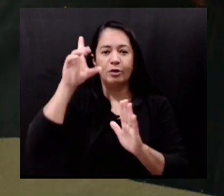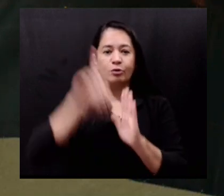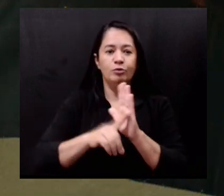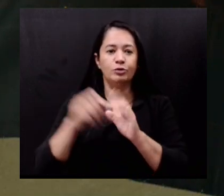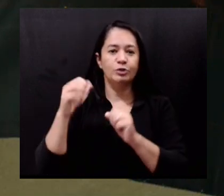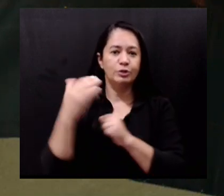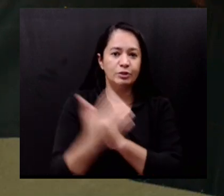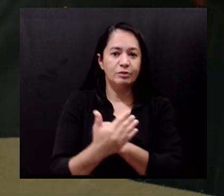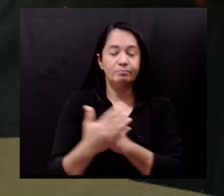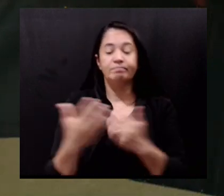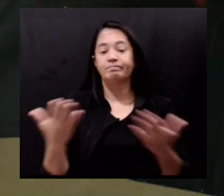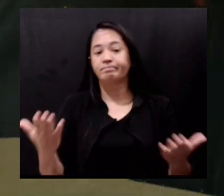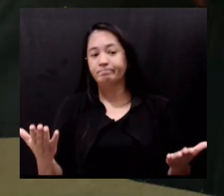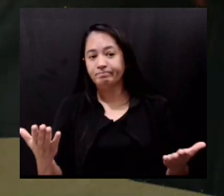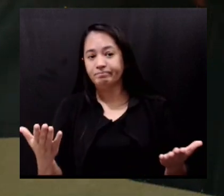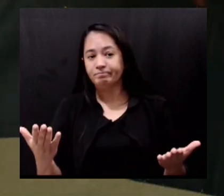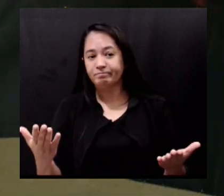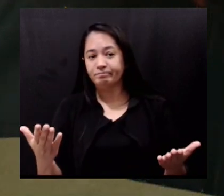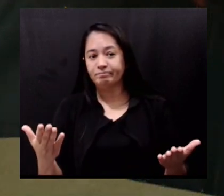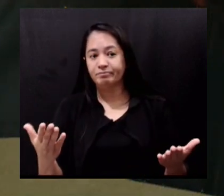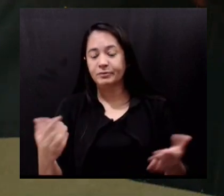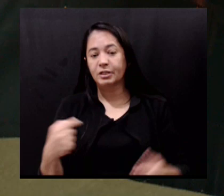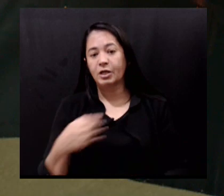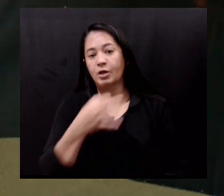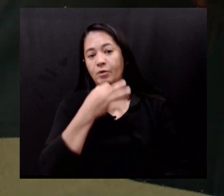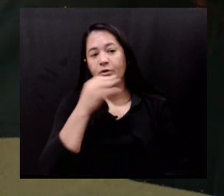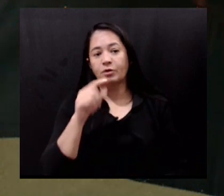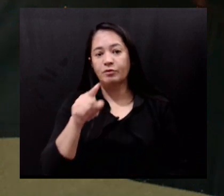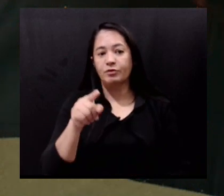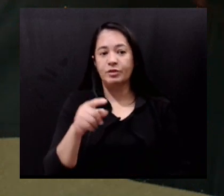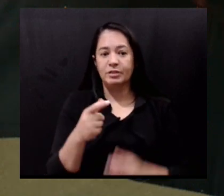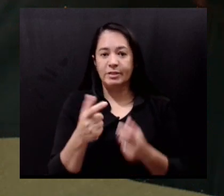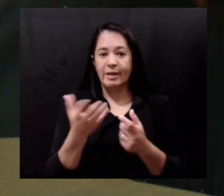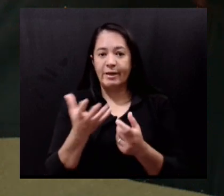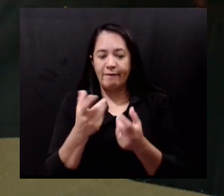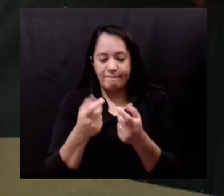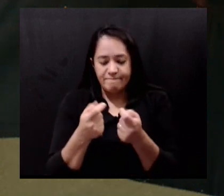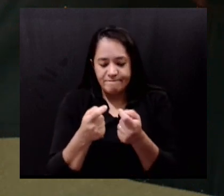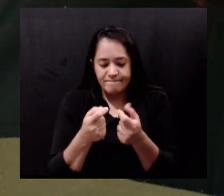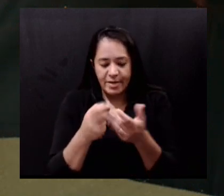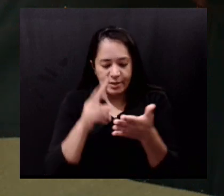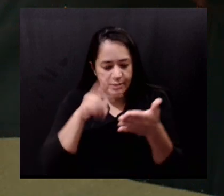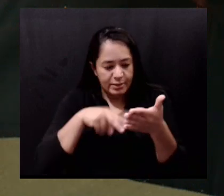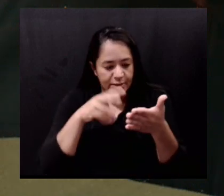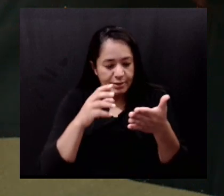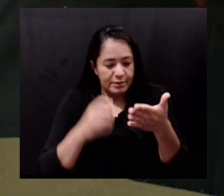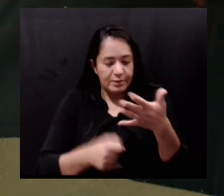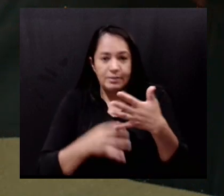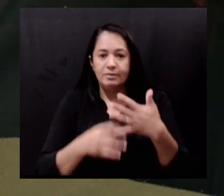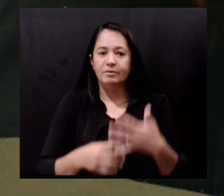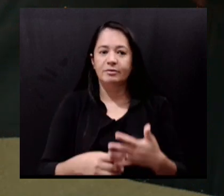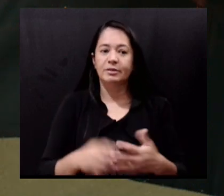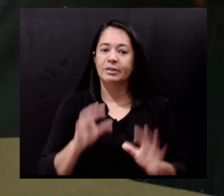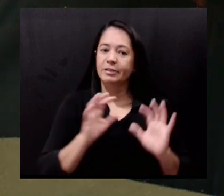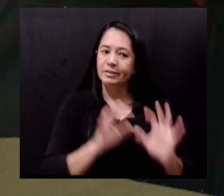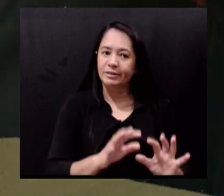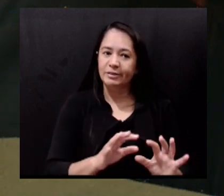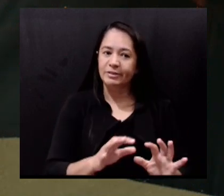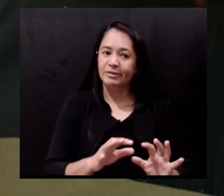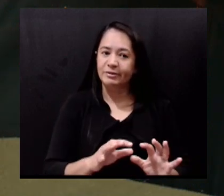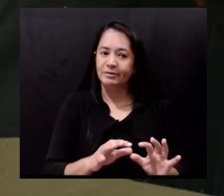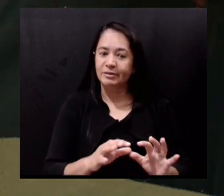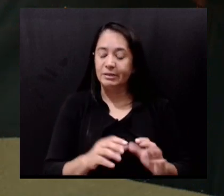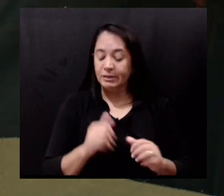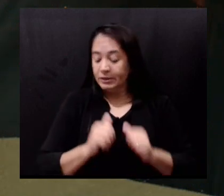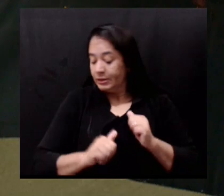de cancelamento, creio eu, que você vai ficar querendo ver, né, "Será que escreveram mais? Será que escreveram mais?". Isso vai te dando um desespero.